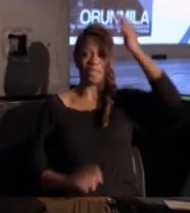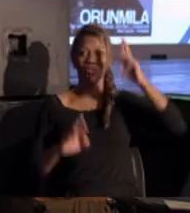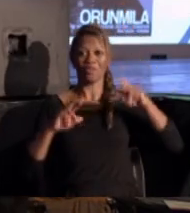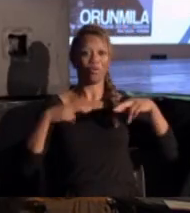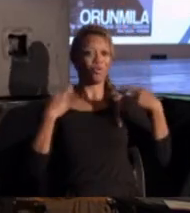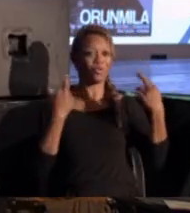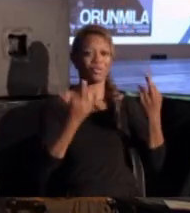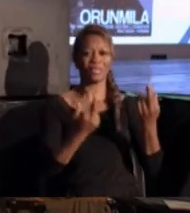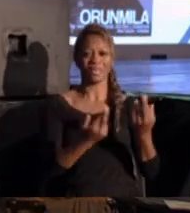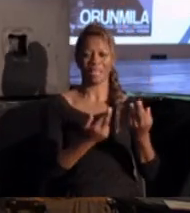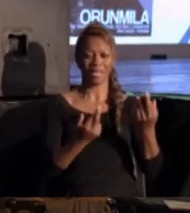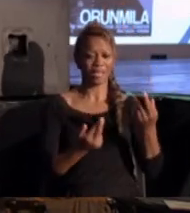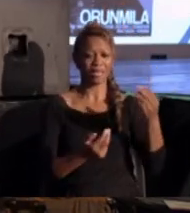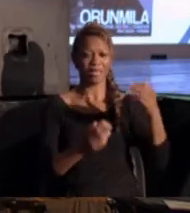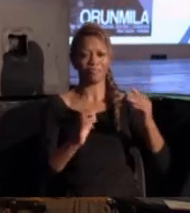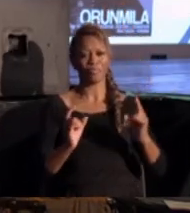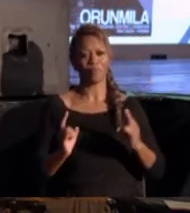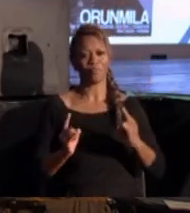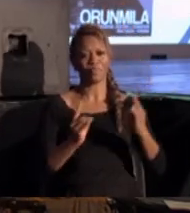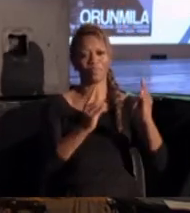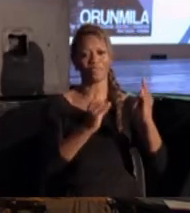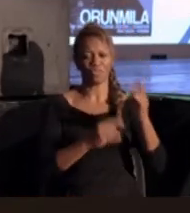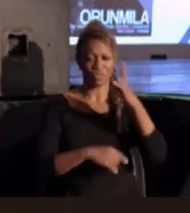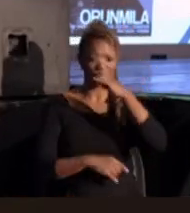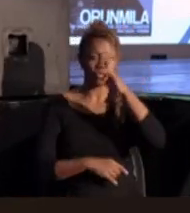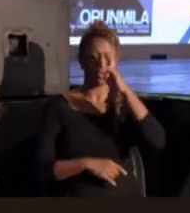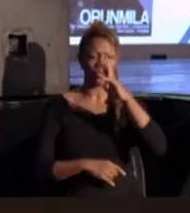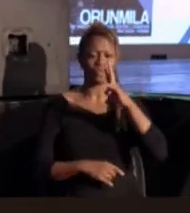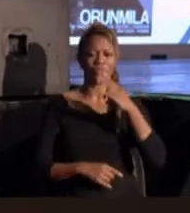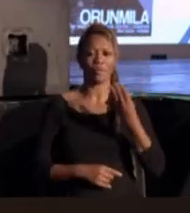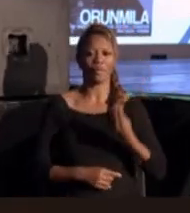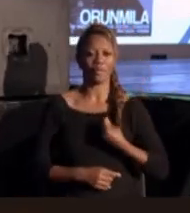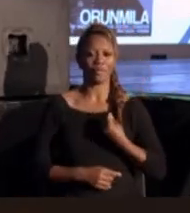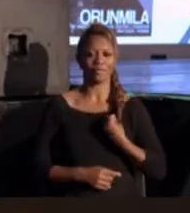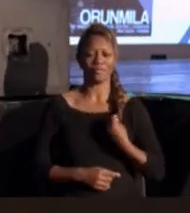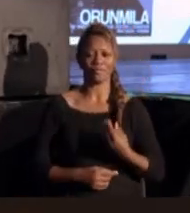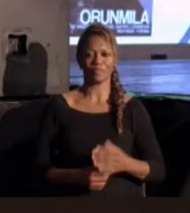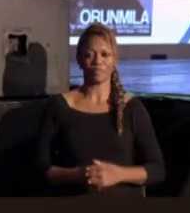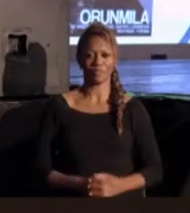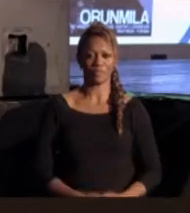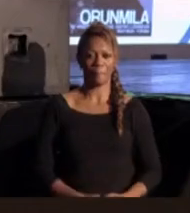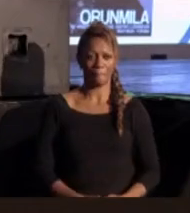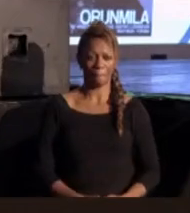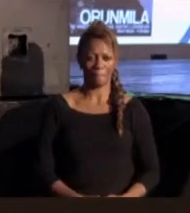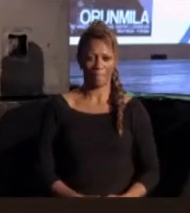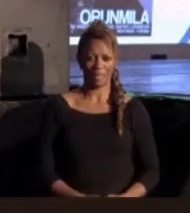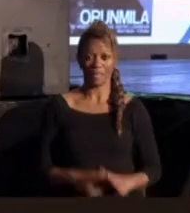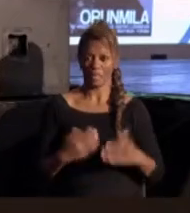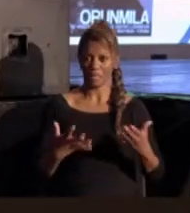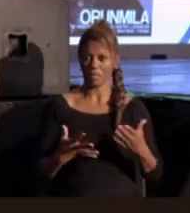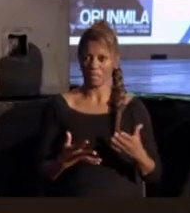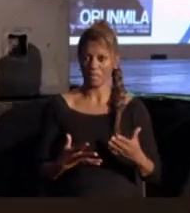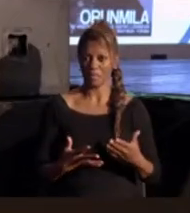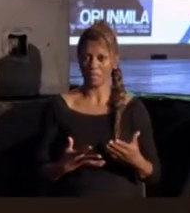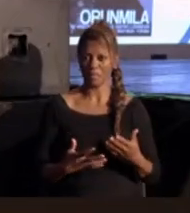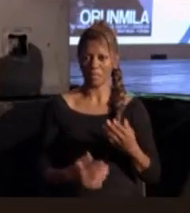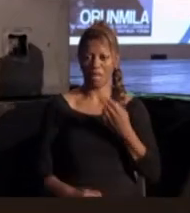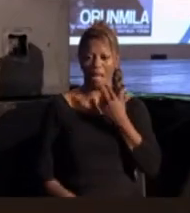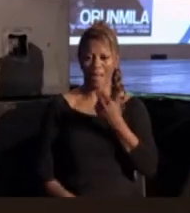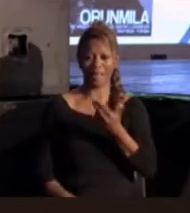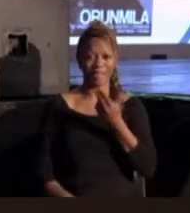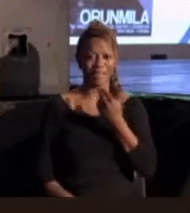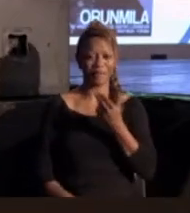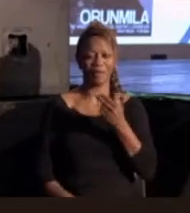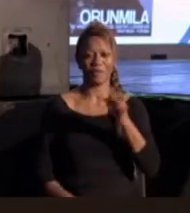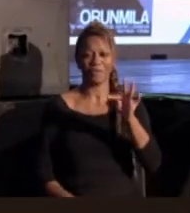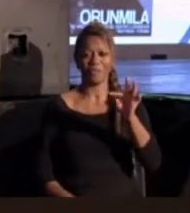grande filósofo no seu, naquele momento histórico que ele vive. Então, ele vai explicitar: a língua de touro com inhame,